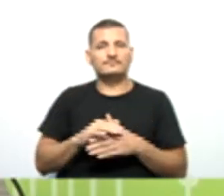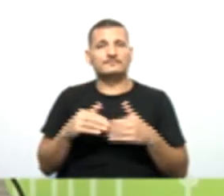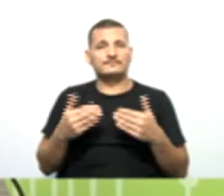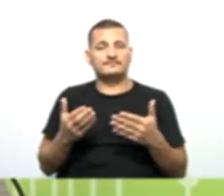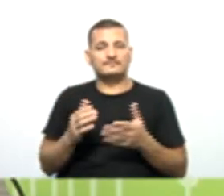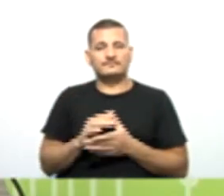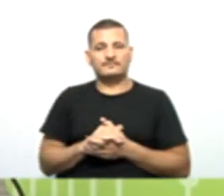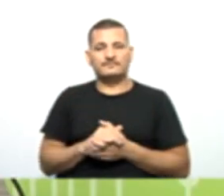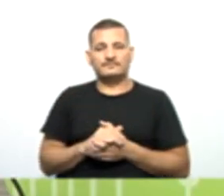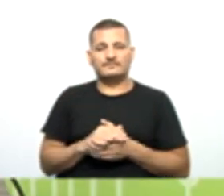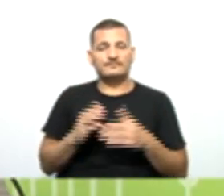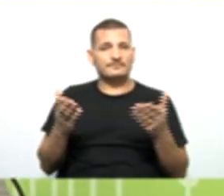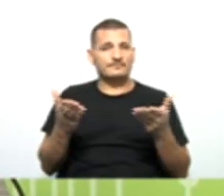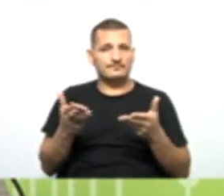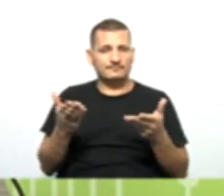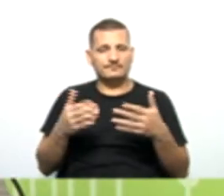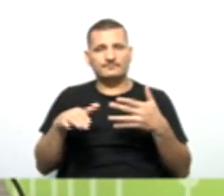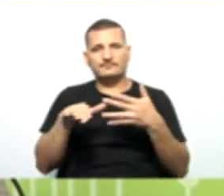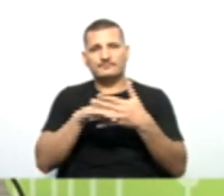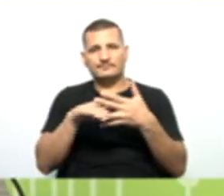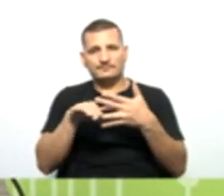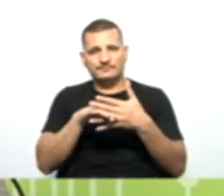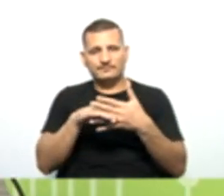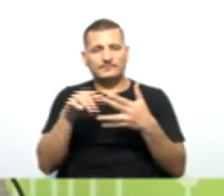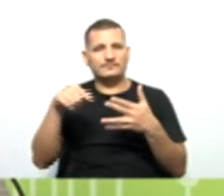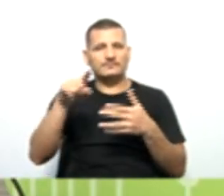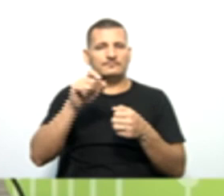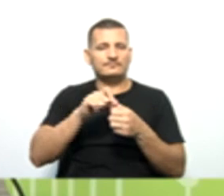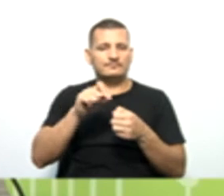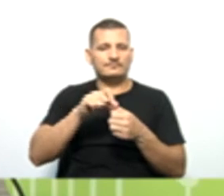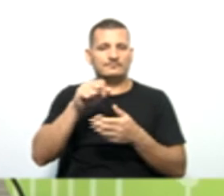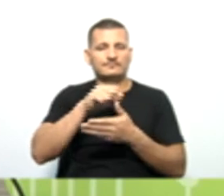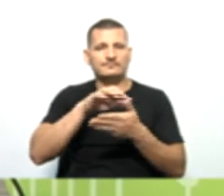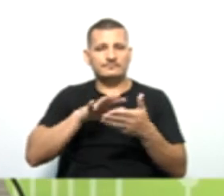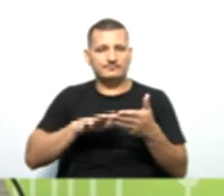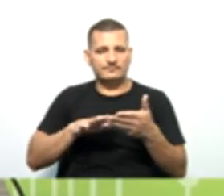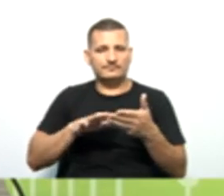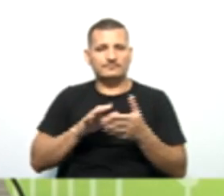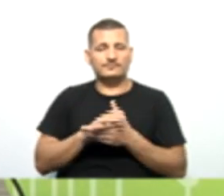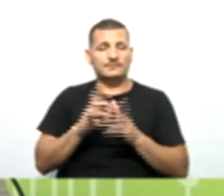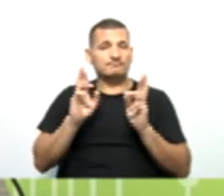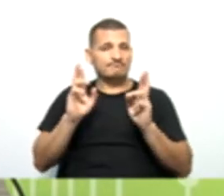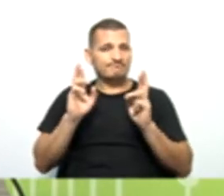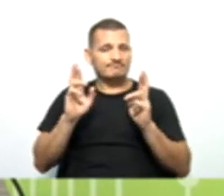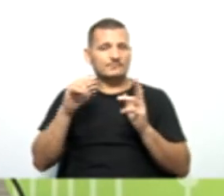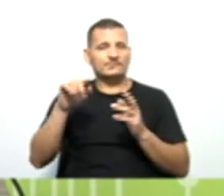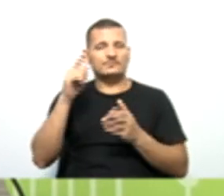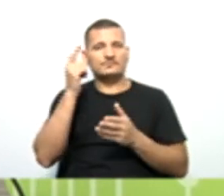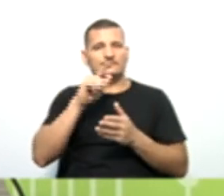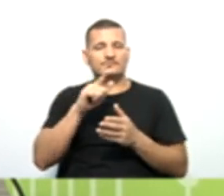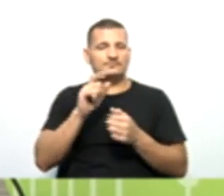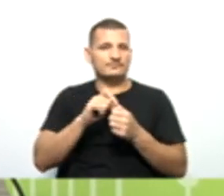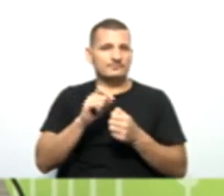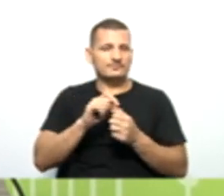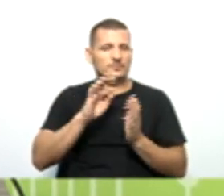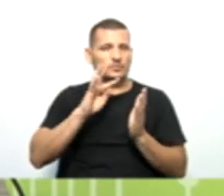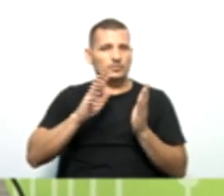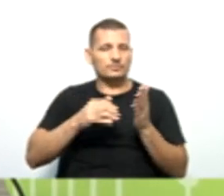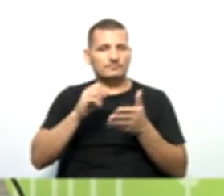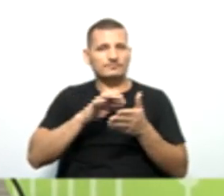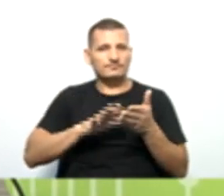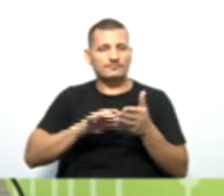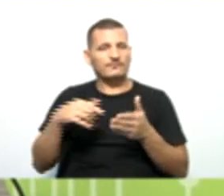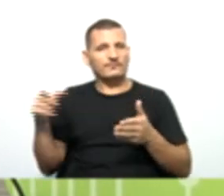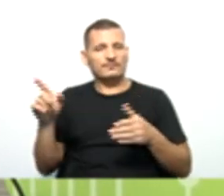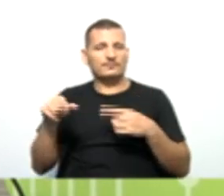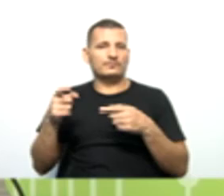agora com o nosso intervalo para que vocês possam fazer as atividades. Esperamos que vocês consigam executar todas elas e a gente volta